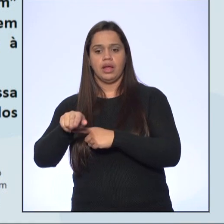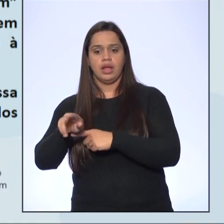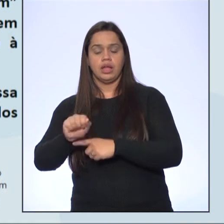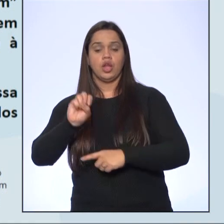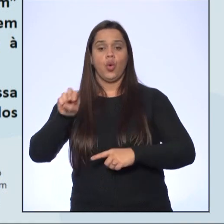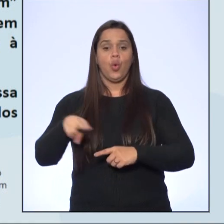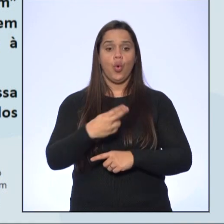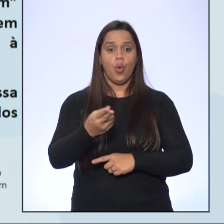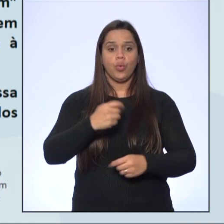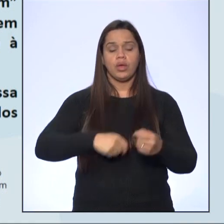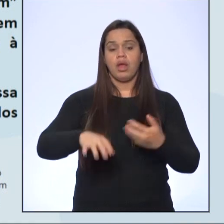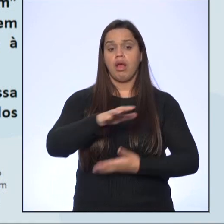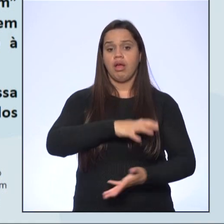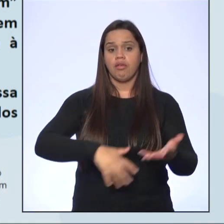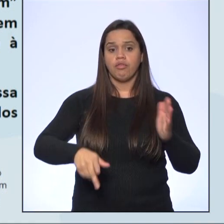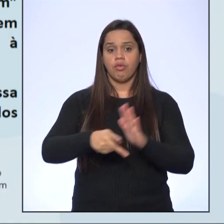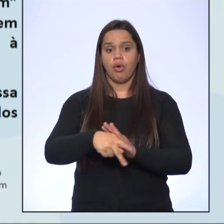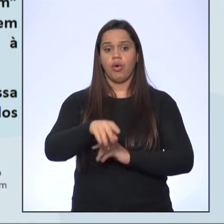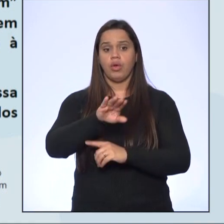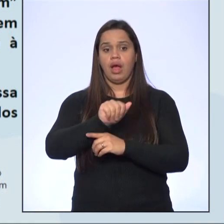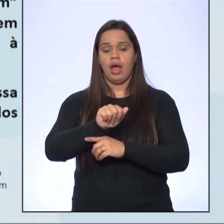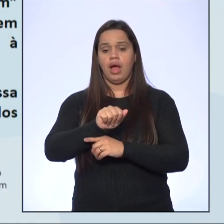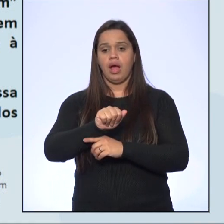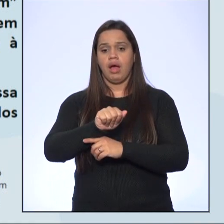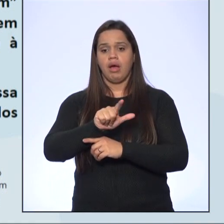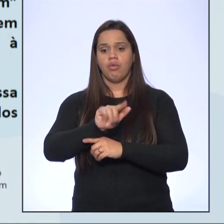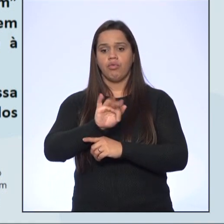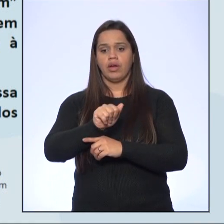dos Búzios. Vamos ler o fragmento de